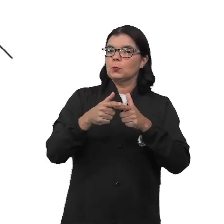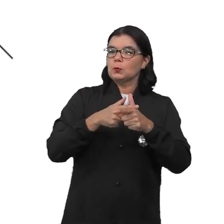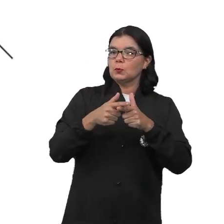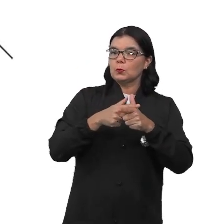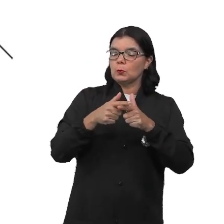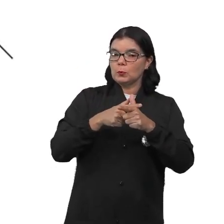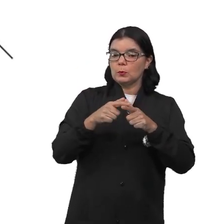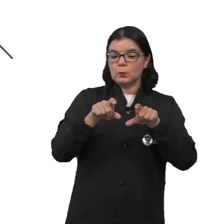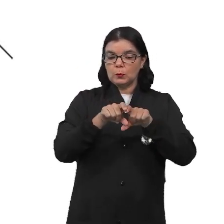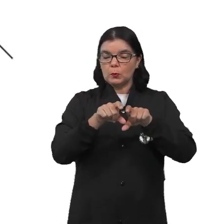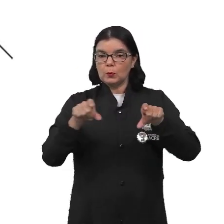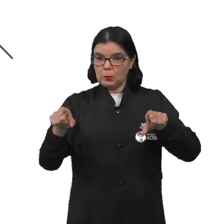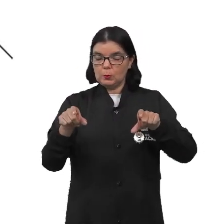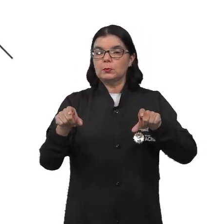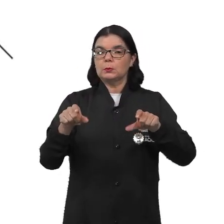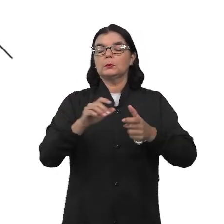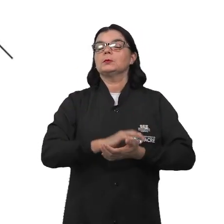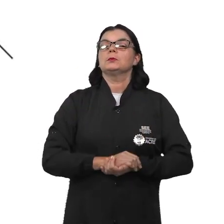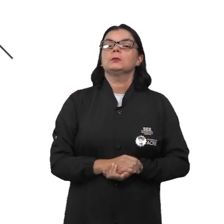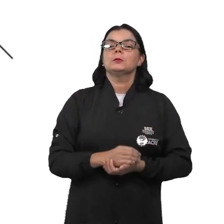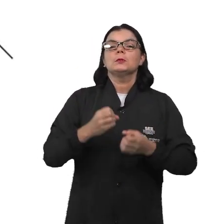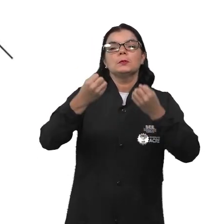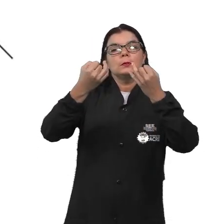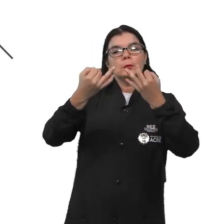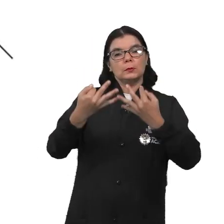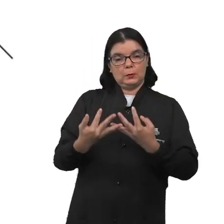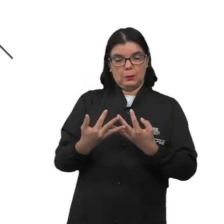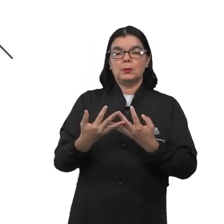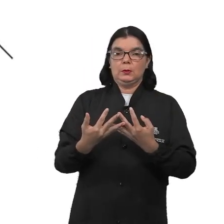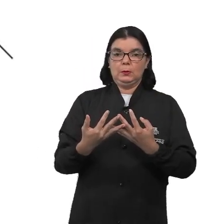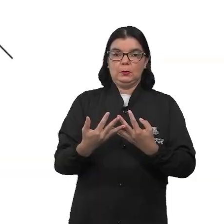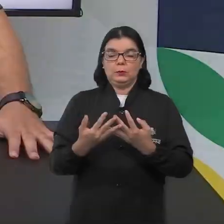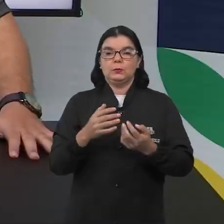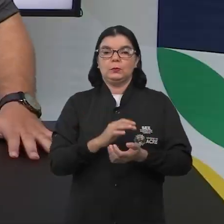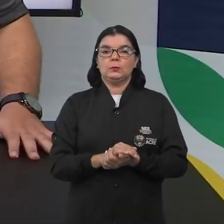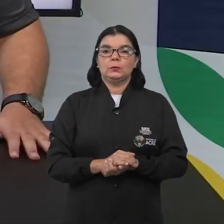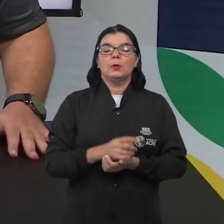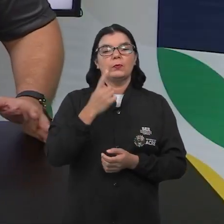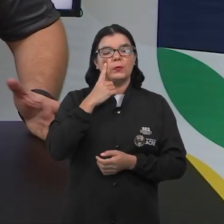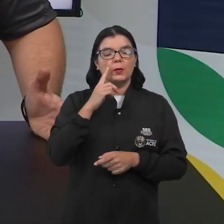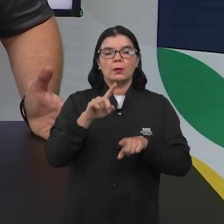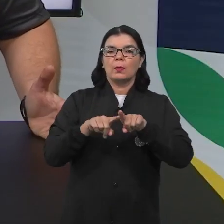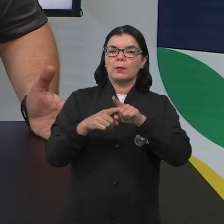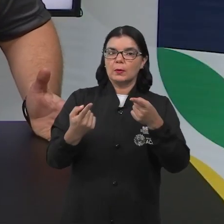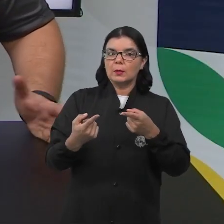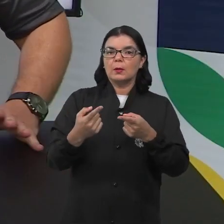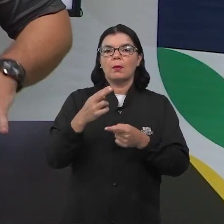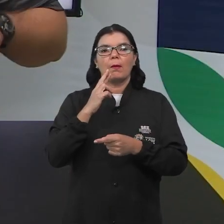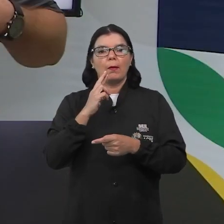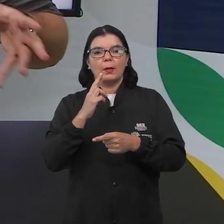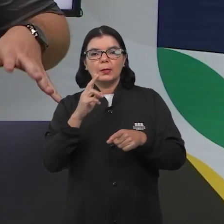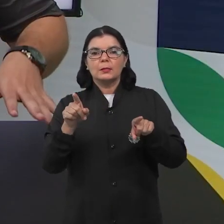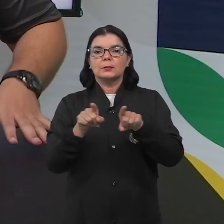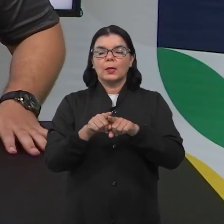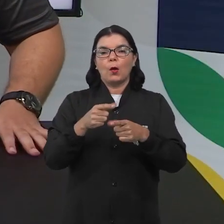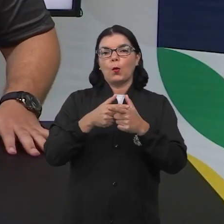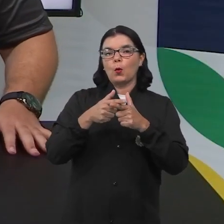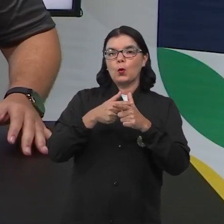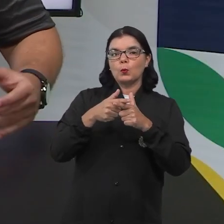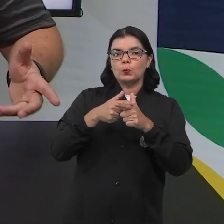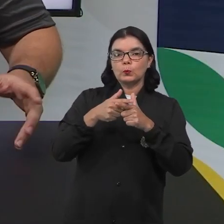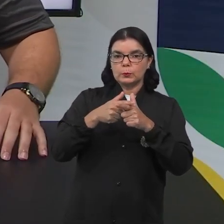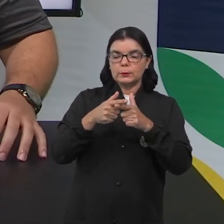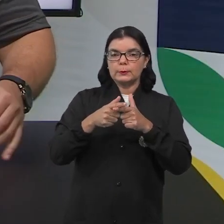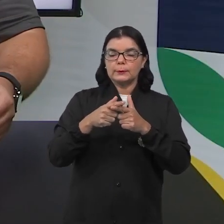na trajetória orbital. Aqui ele faz ainda essa questão do sarcasmo, né? Ele vai falar que está com um problemazinho